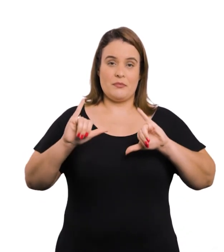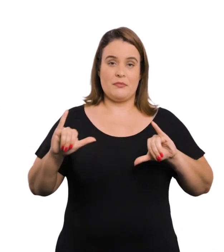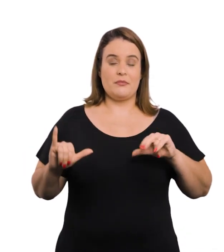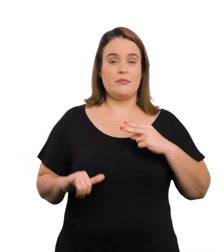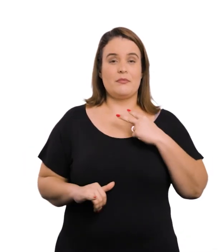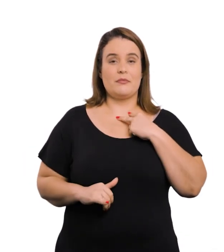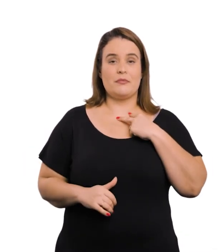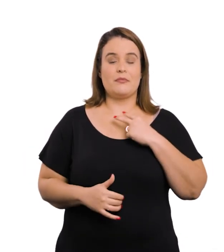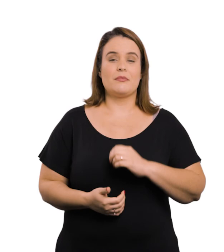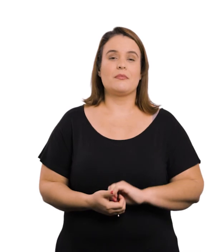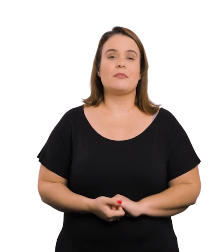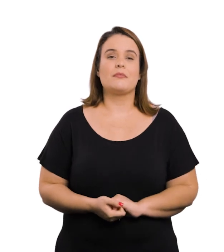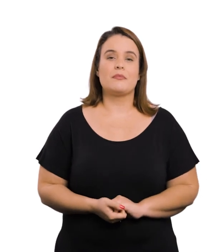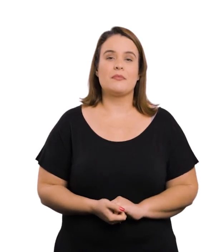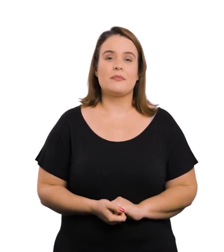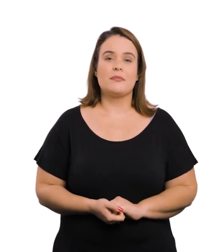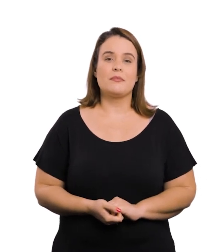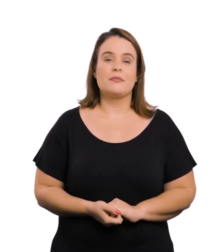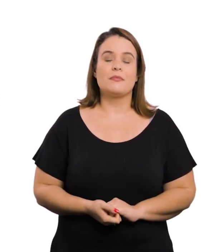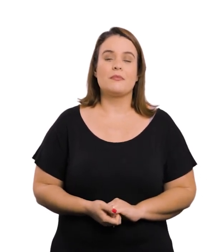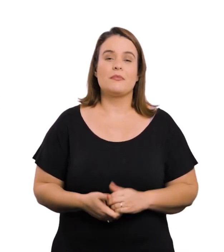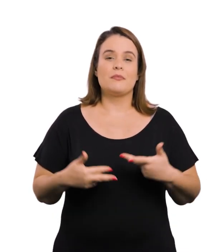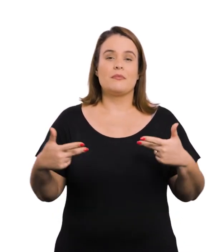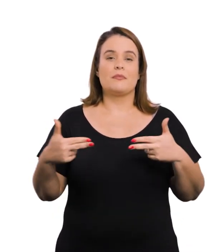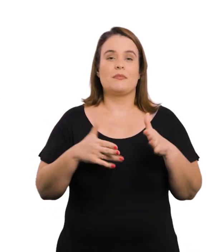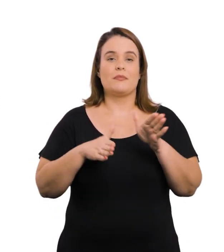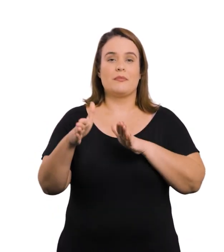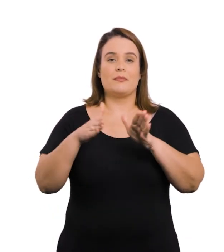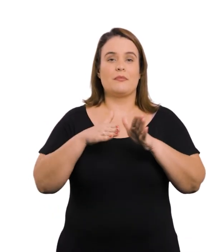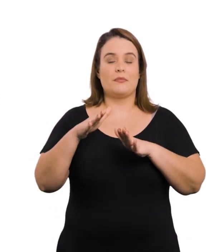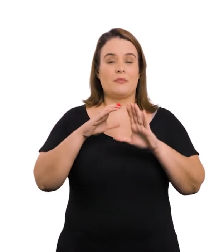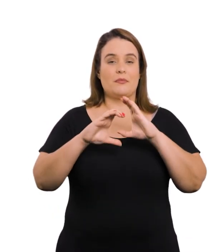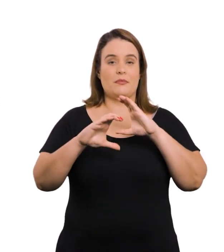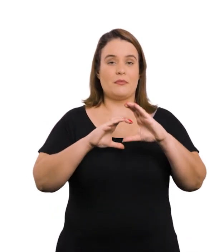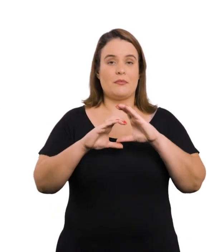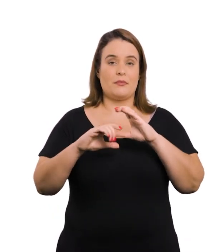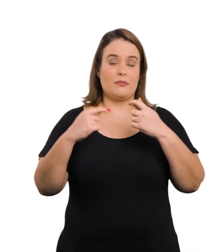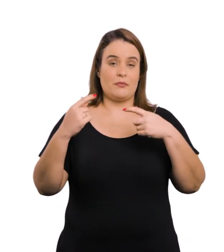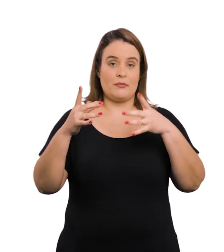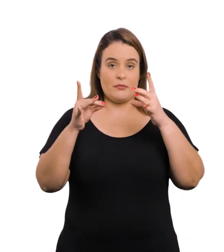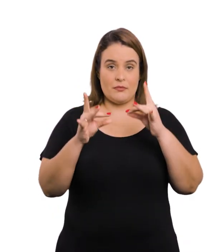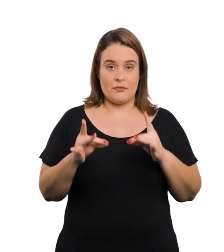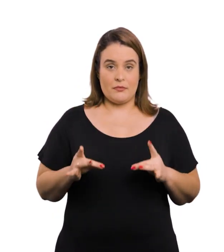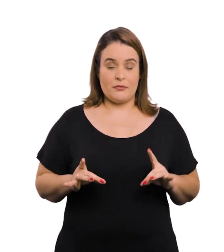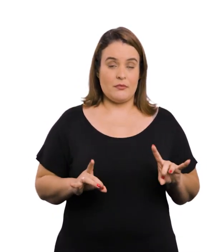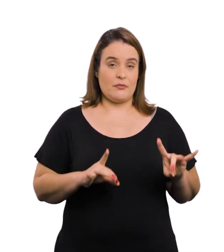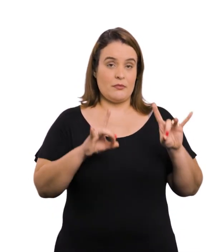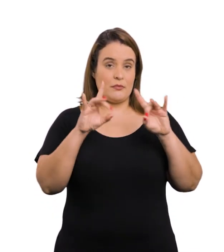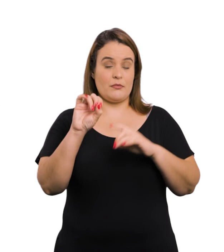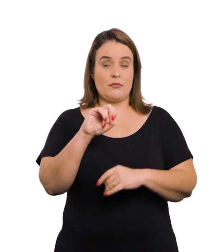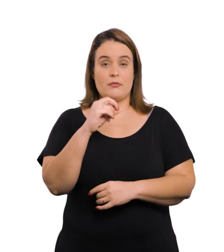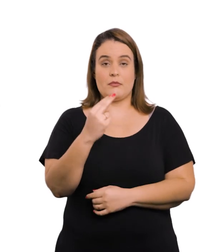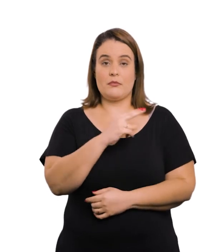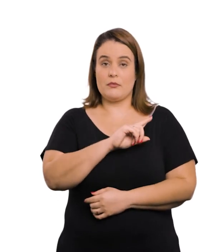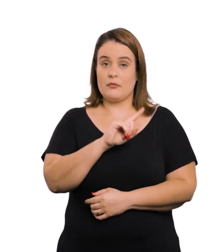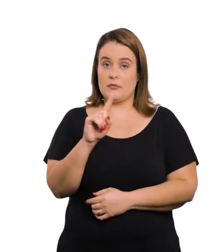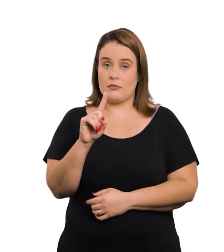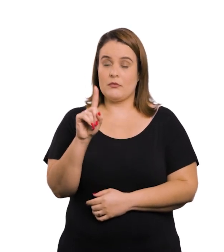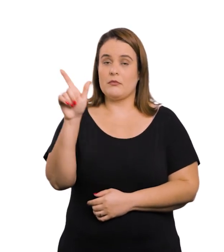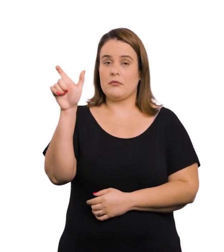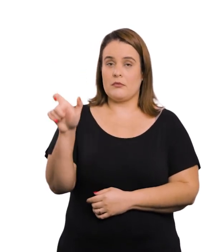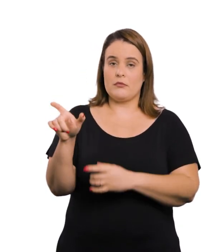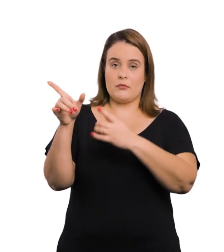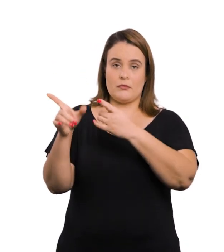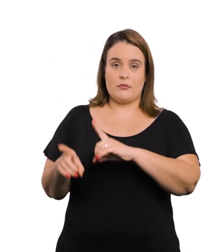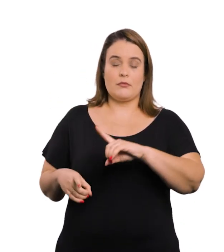divulgação da vaga: recursos de acessibilidade nos meios de comunicação, detalhar exclusividade ou não de candidatos com